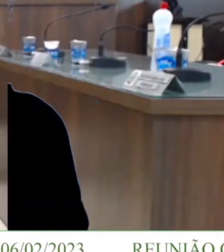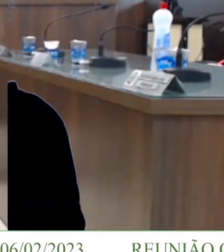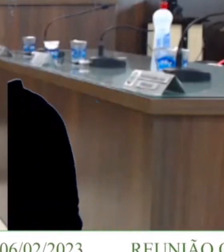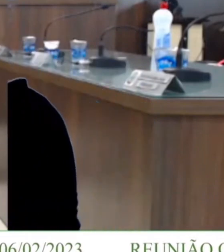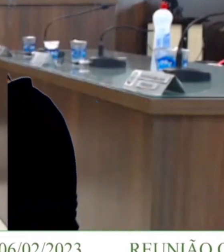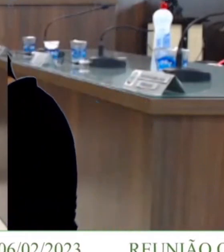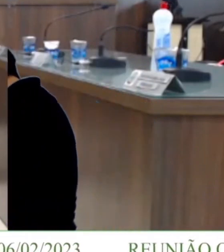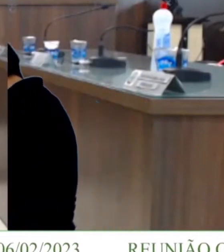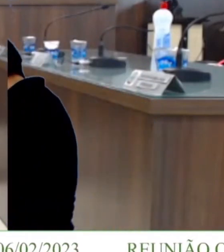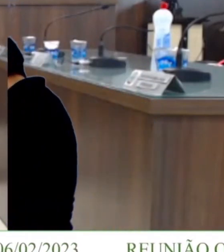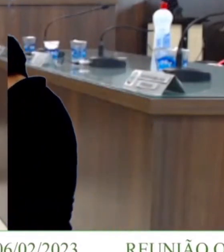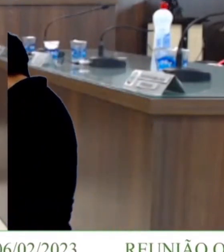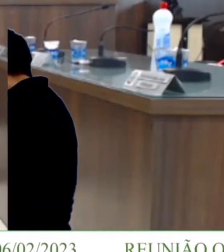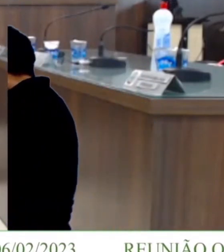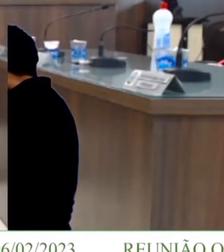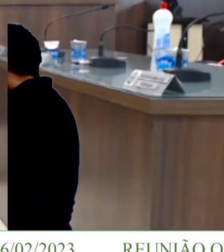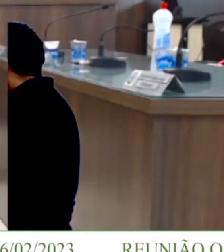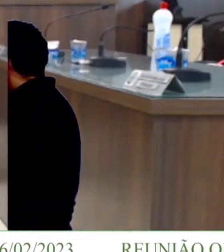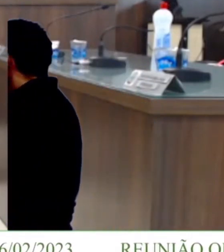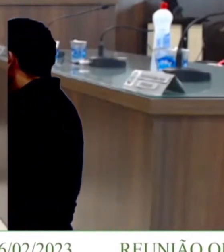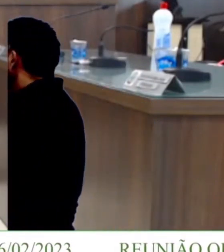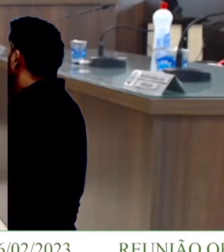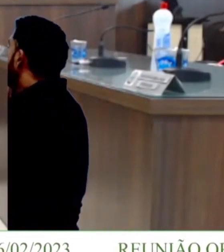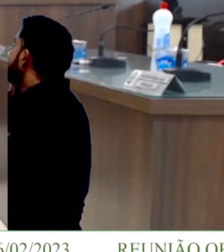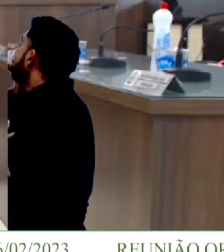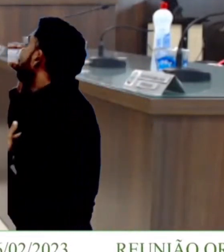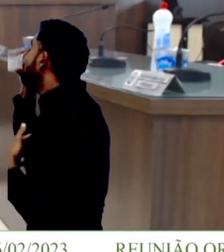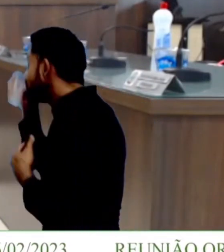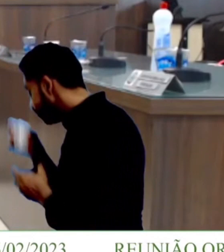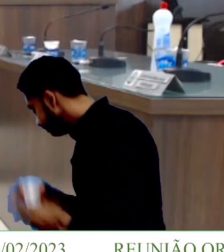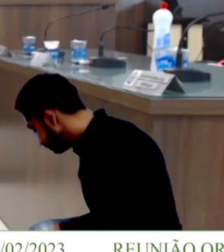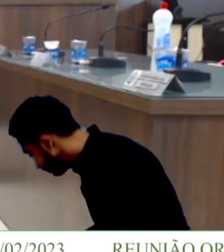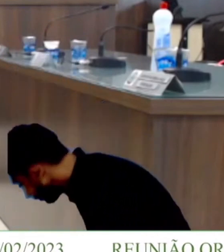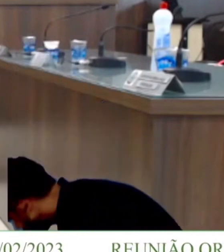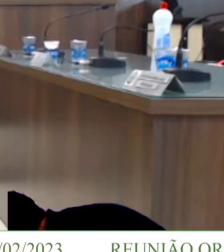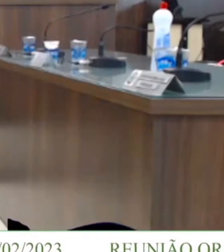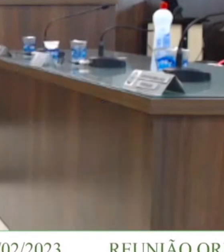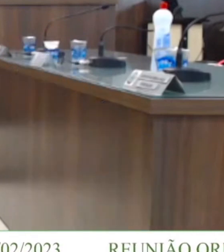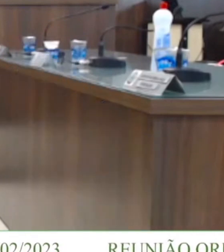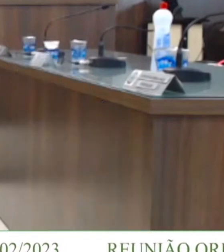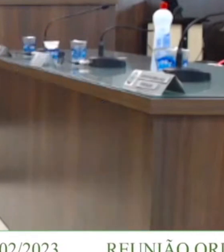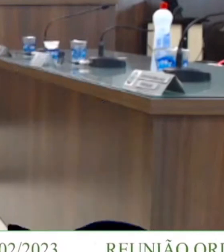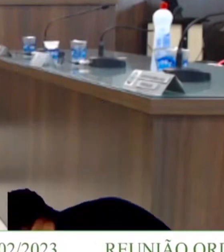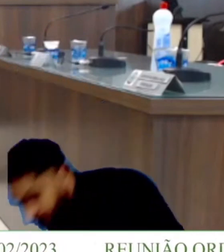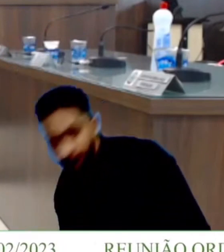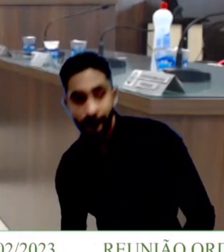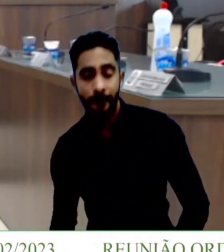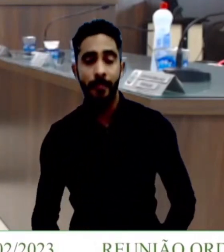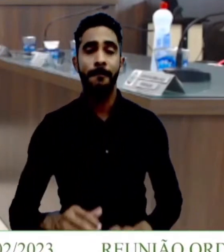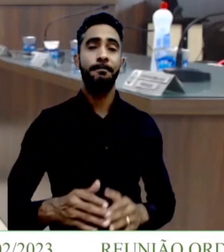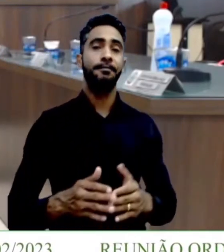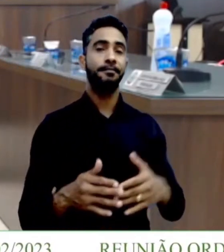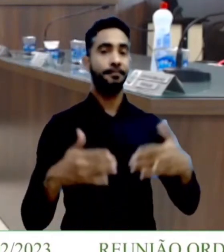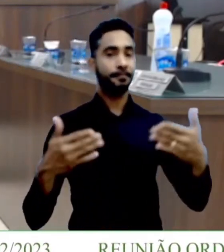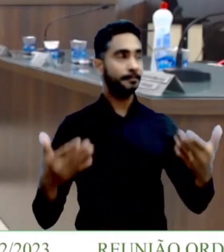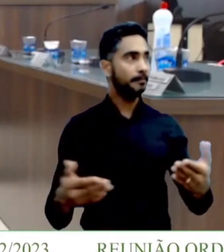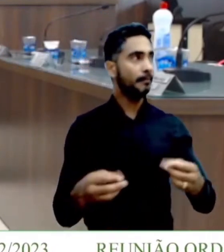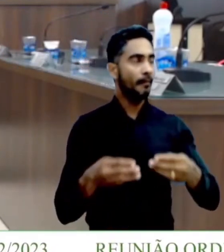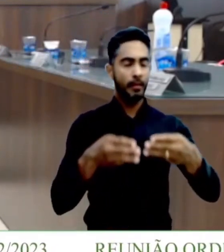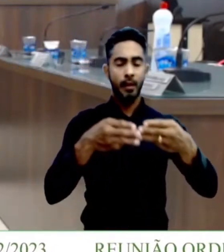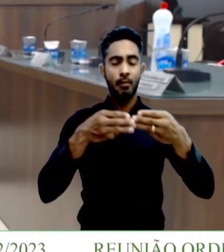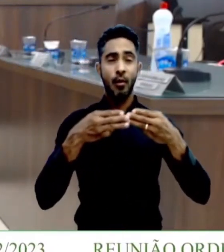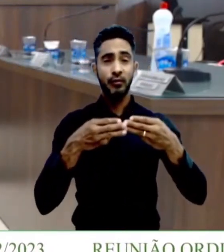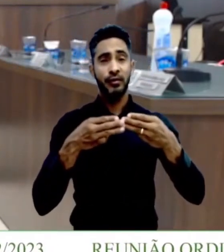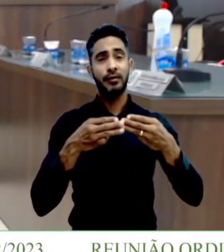Moção 001 de 2023, votos de pesar, de autoria, vereador Almir Dias Santos.